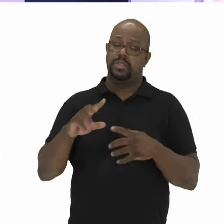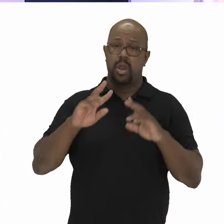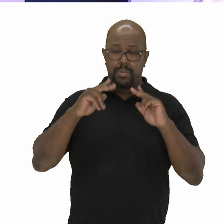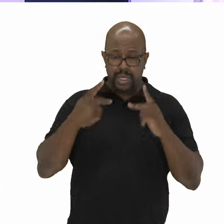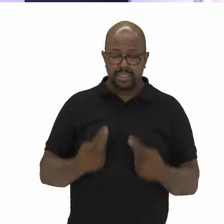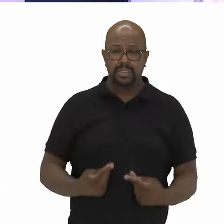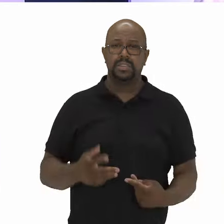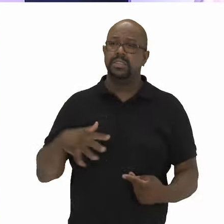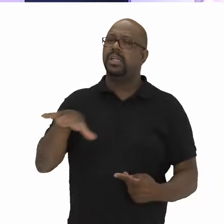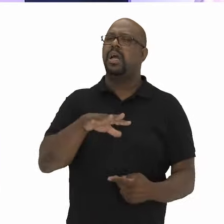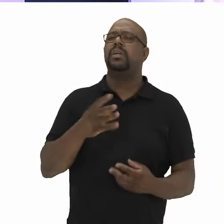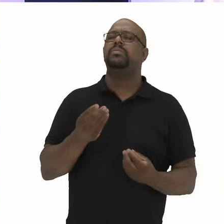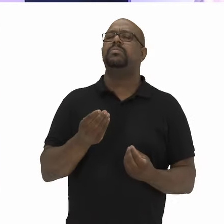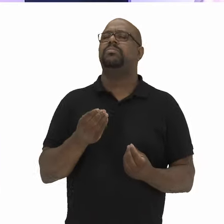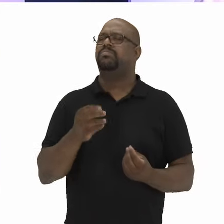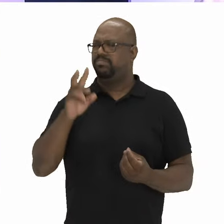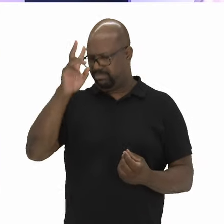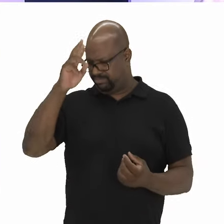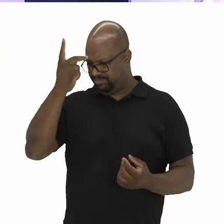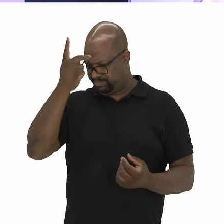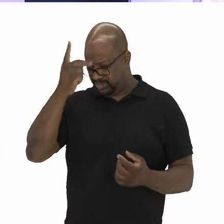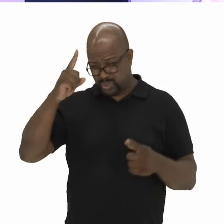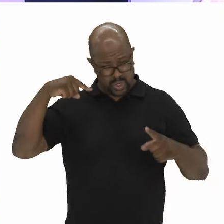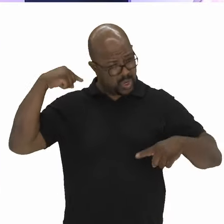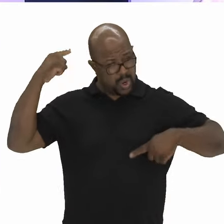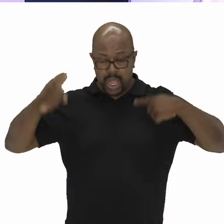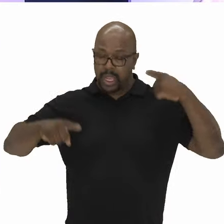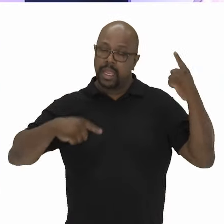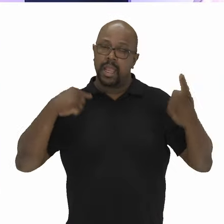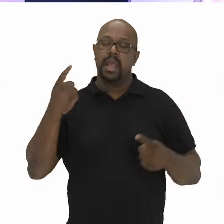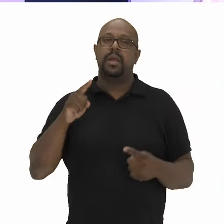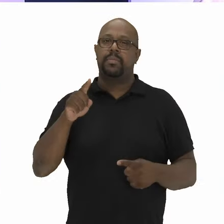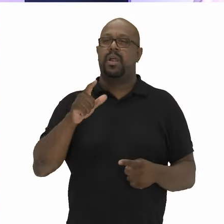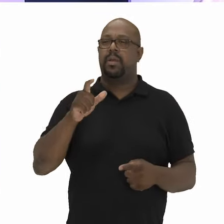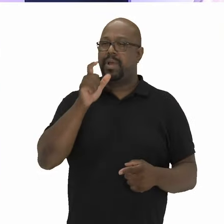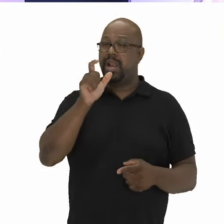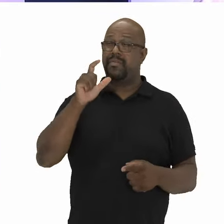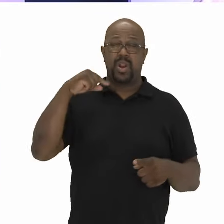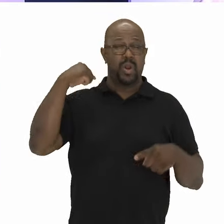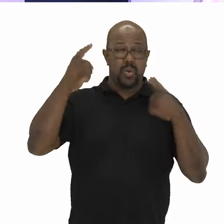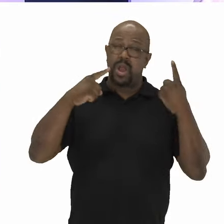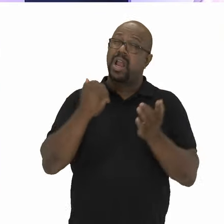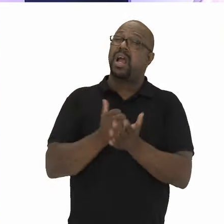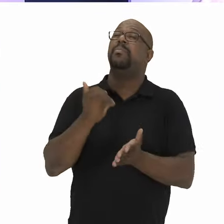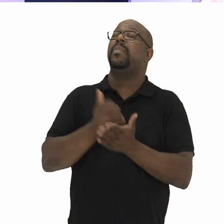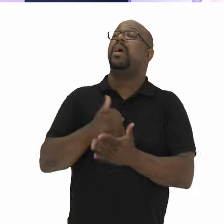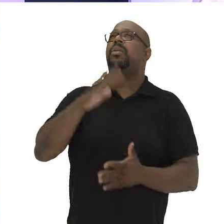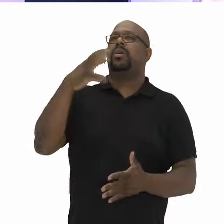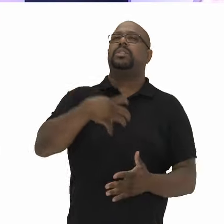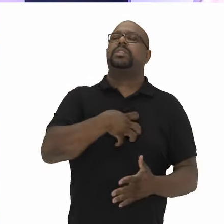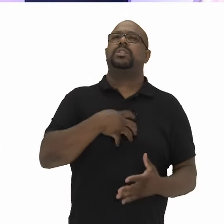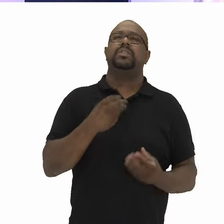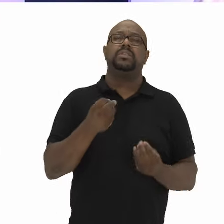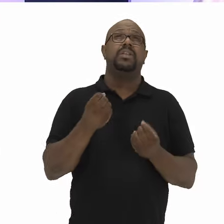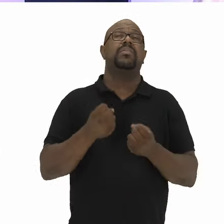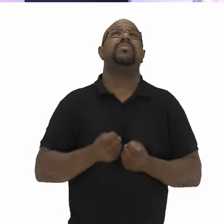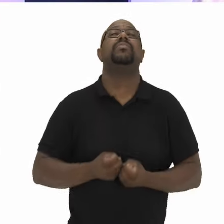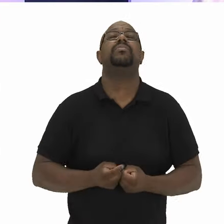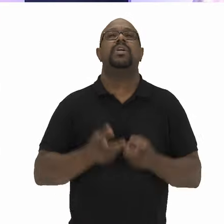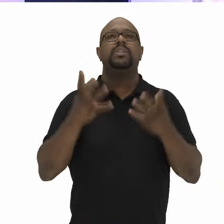humanidade se manifesta de forma muito muito louca para usar a palavra louca No melhor sentido possível